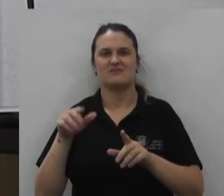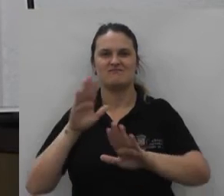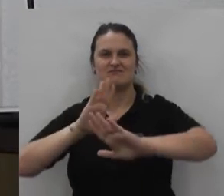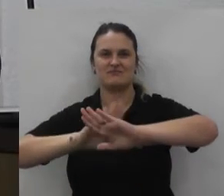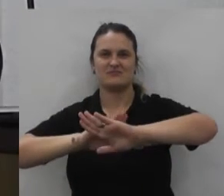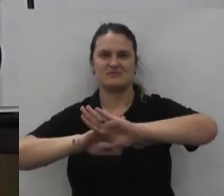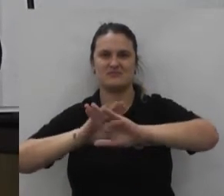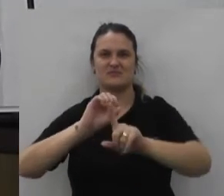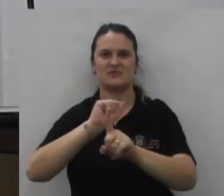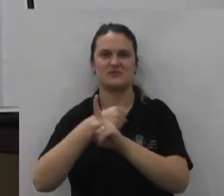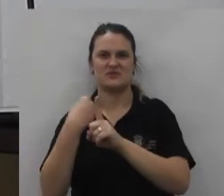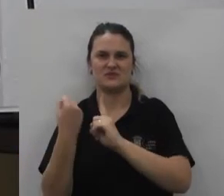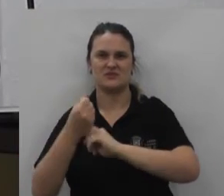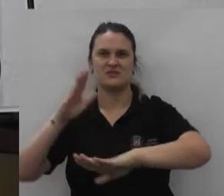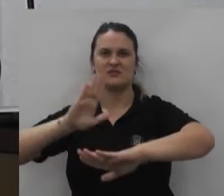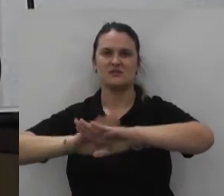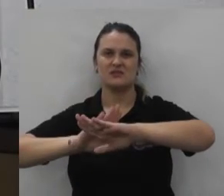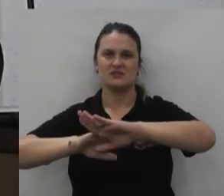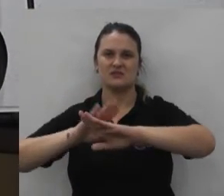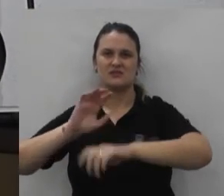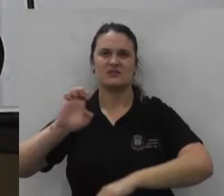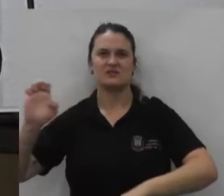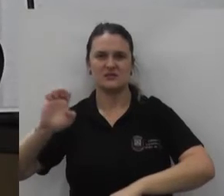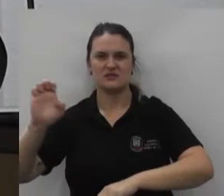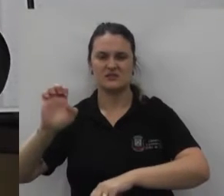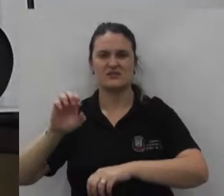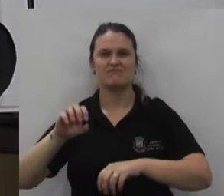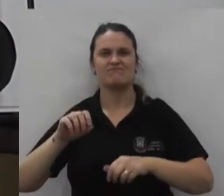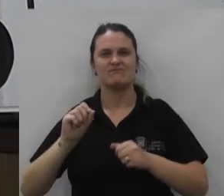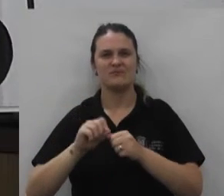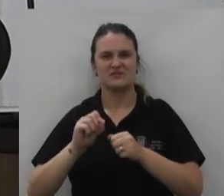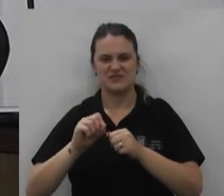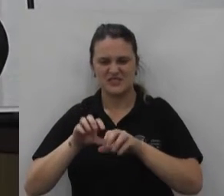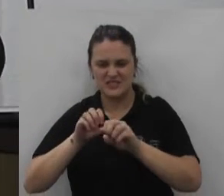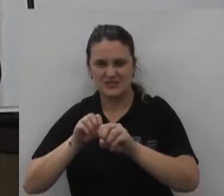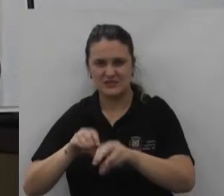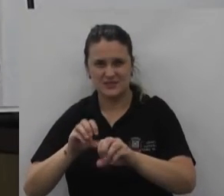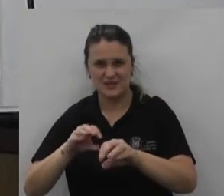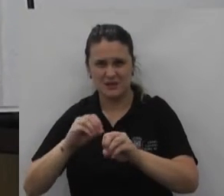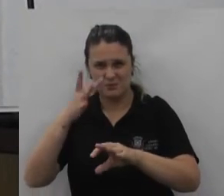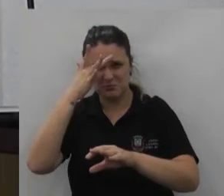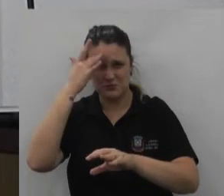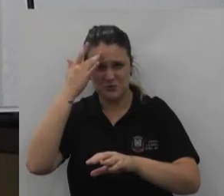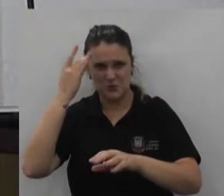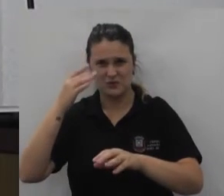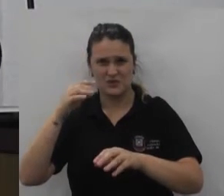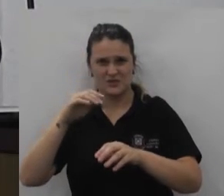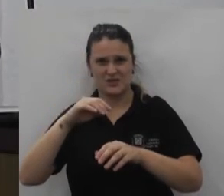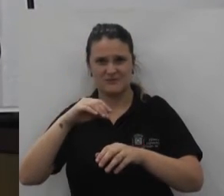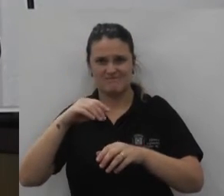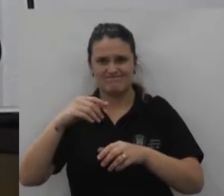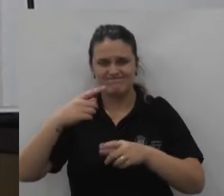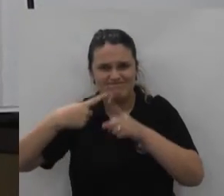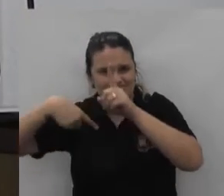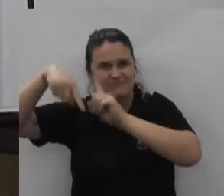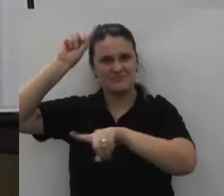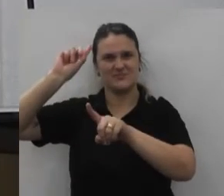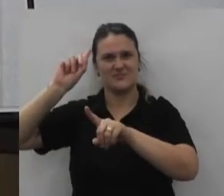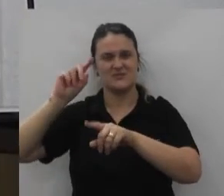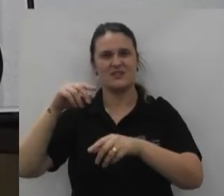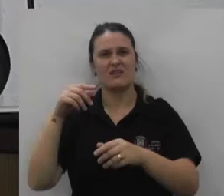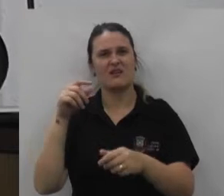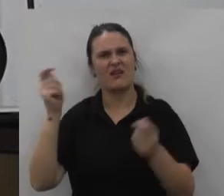socialista, de esquerda, para produzir esquerdopatas, que são capazes de